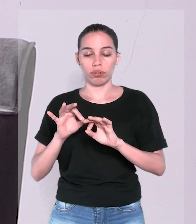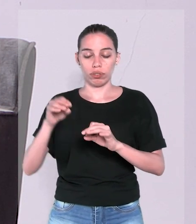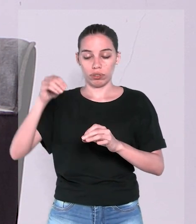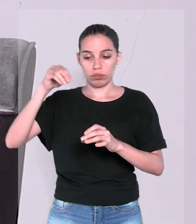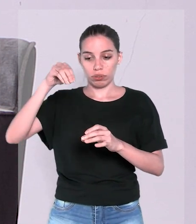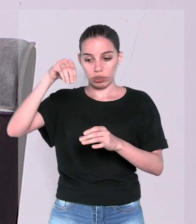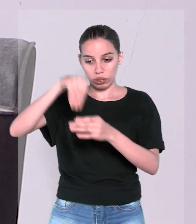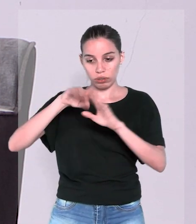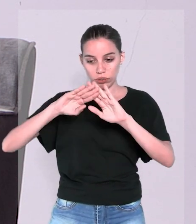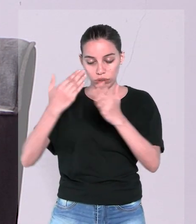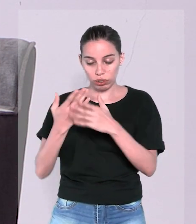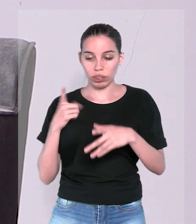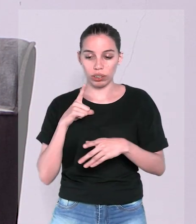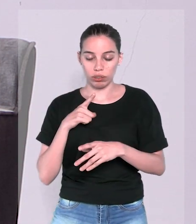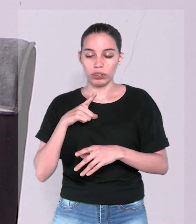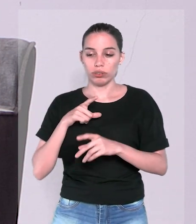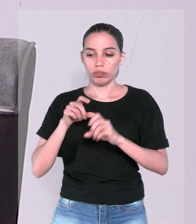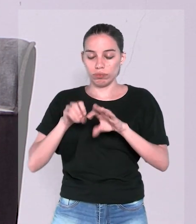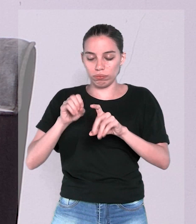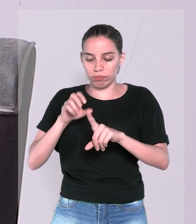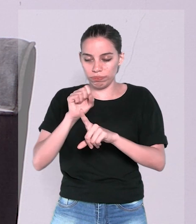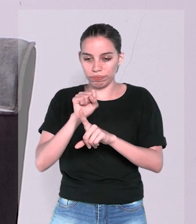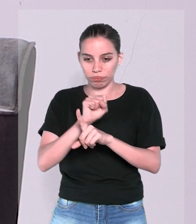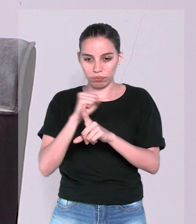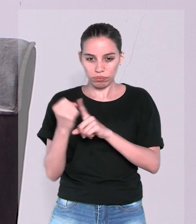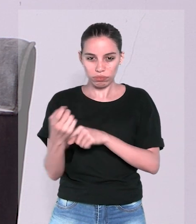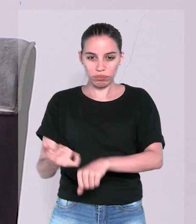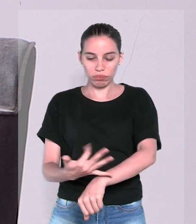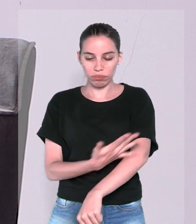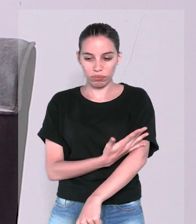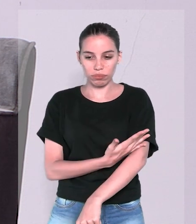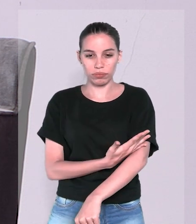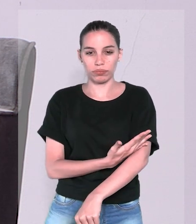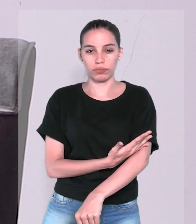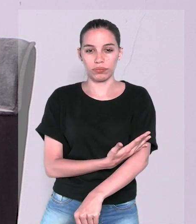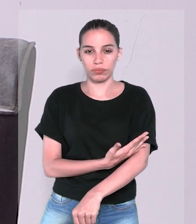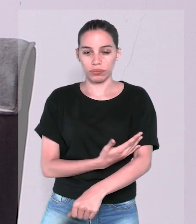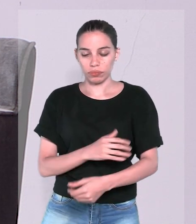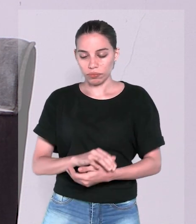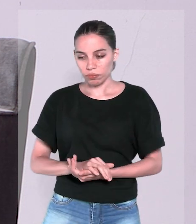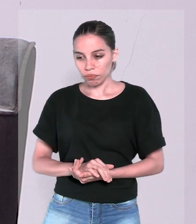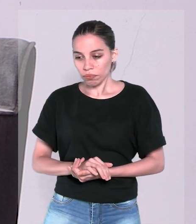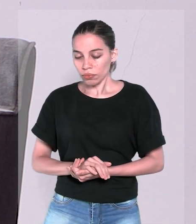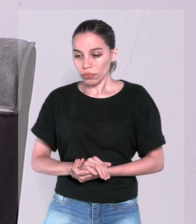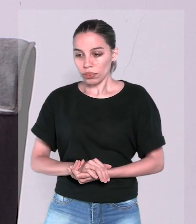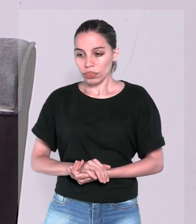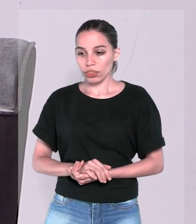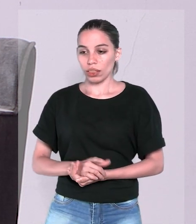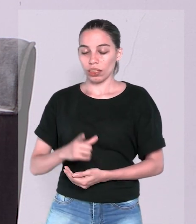a sua pergunta e a sua condição social, dizer o seguinte: os professores e as professoras precisam de cuidado.